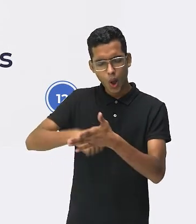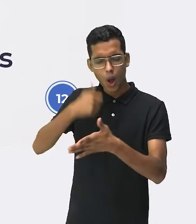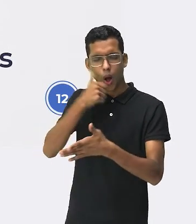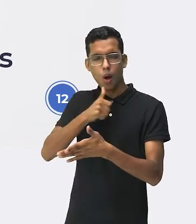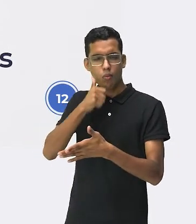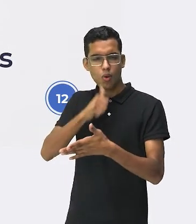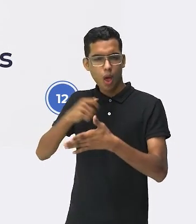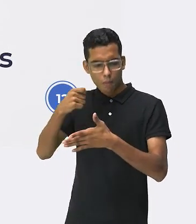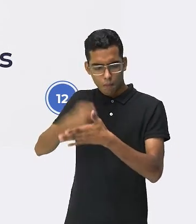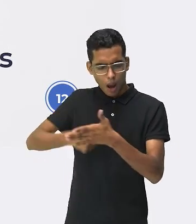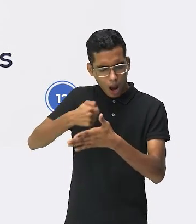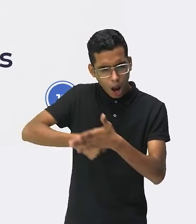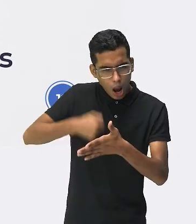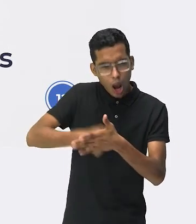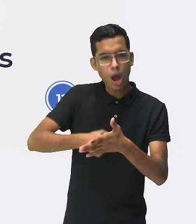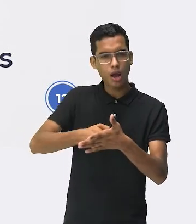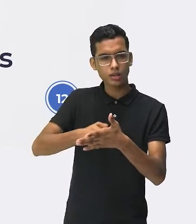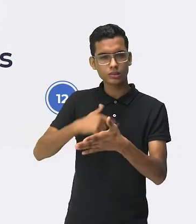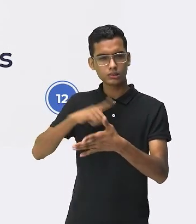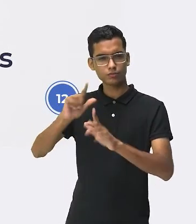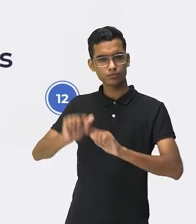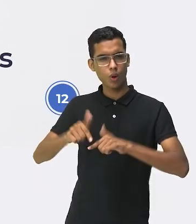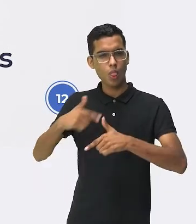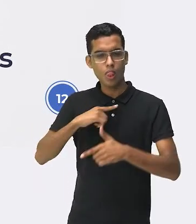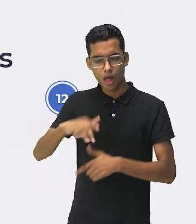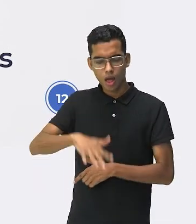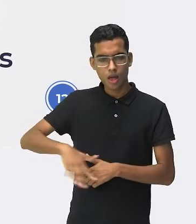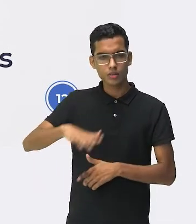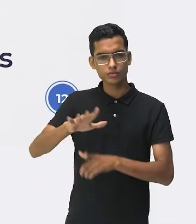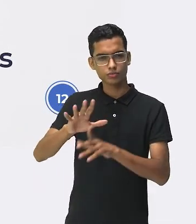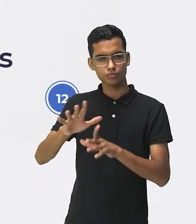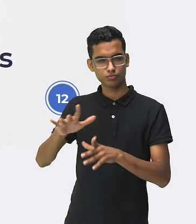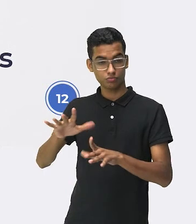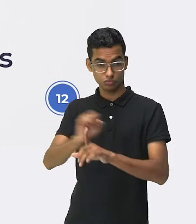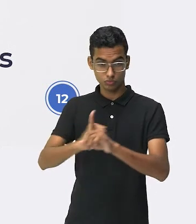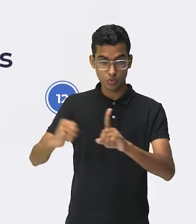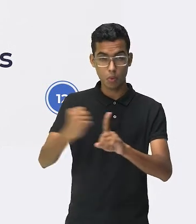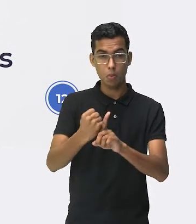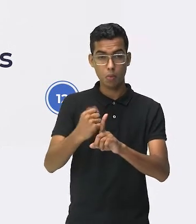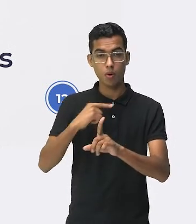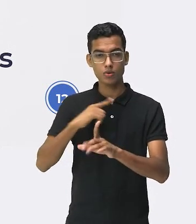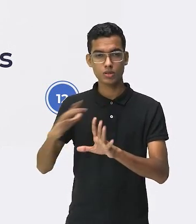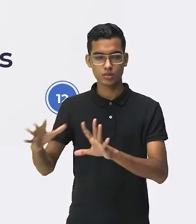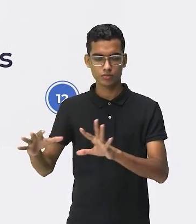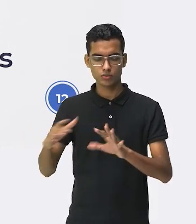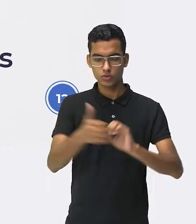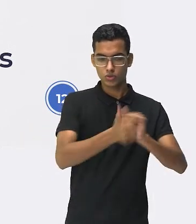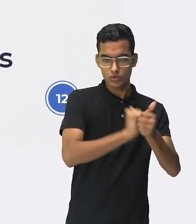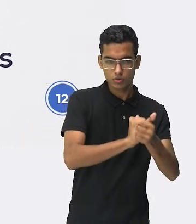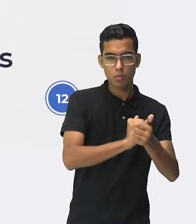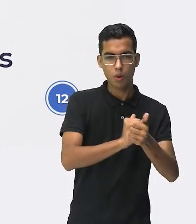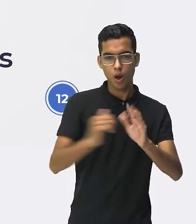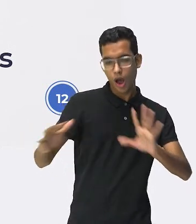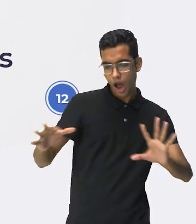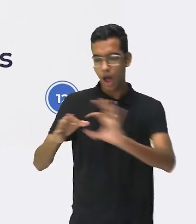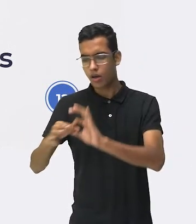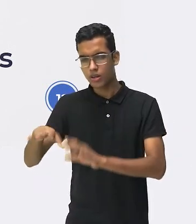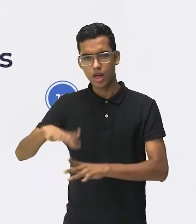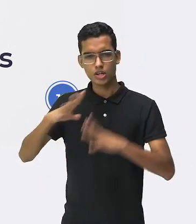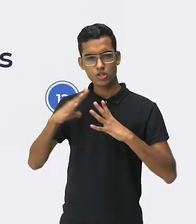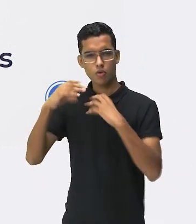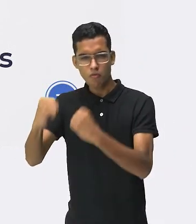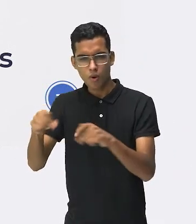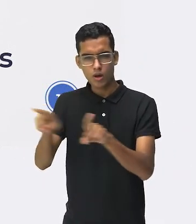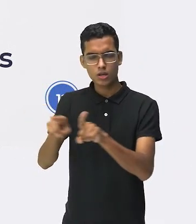da construção social que associava esporte à ideia de força e agressividade pertinentes